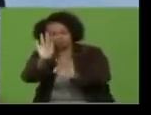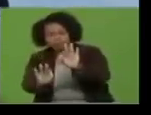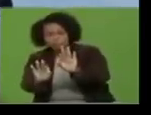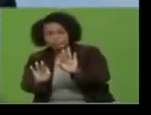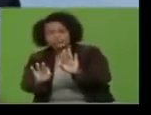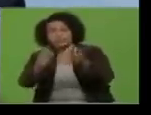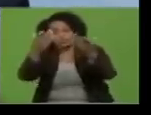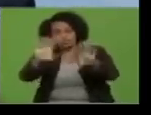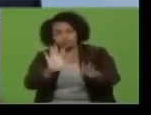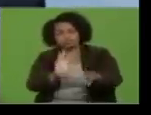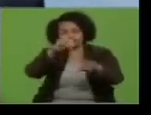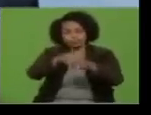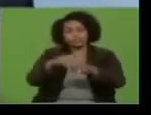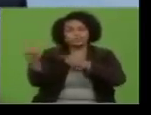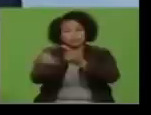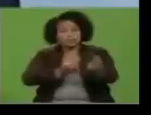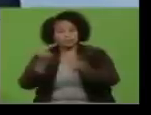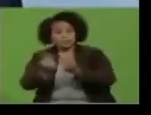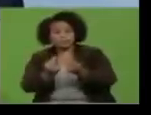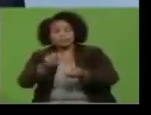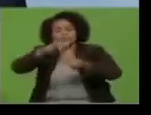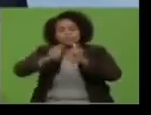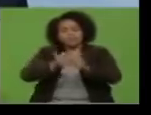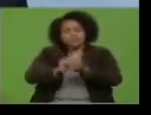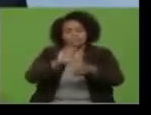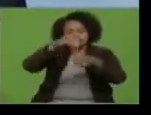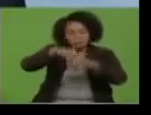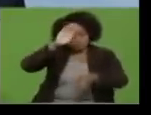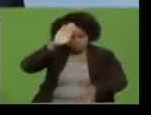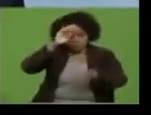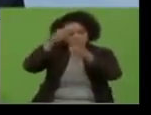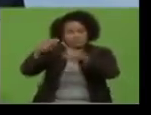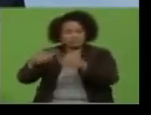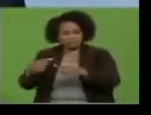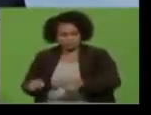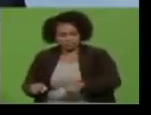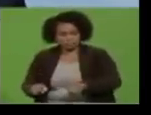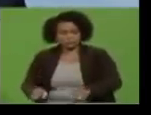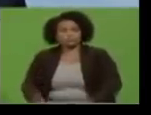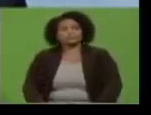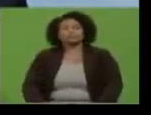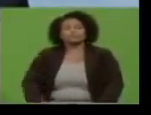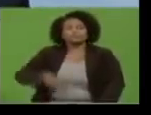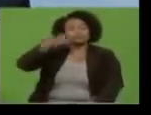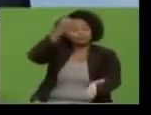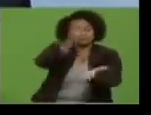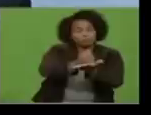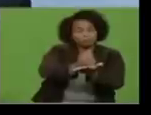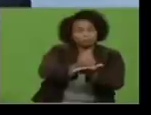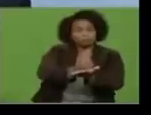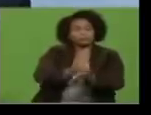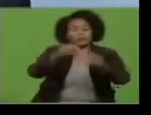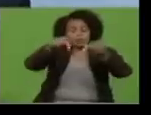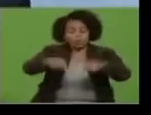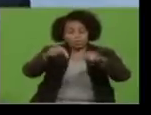já integra situações de calamidades públicas, incluindo pandemias. A decisão de decretar hoje